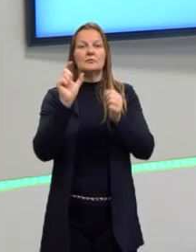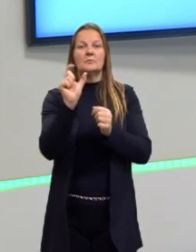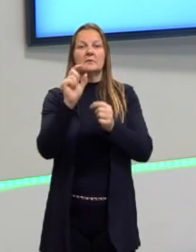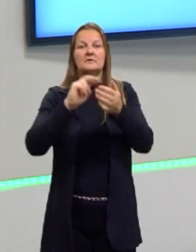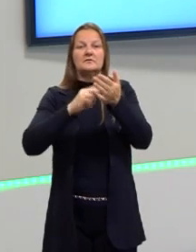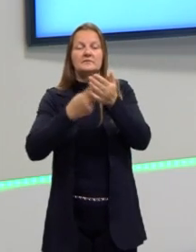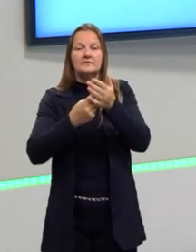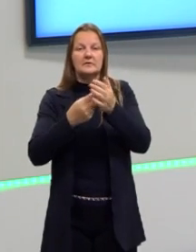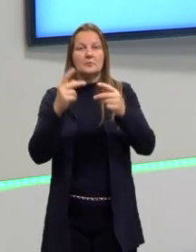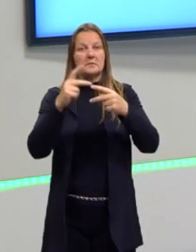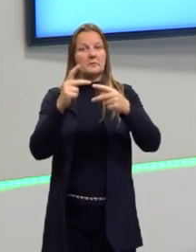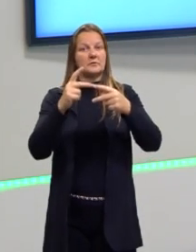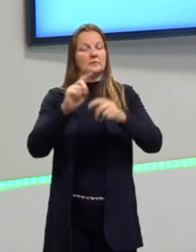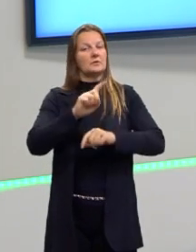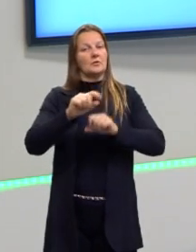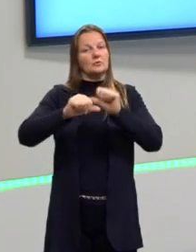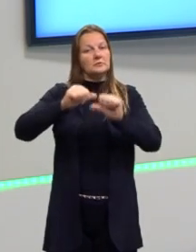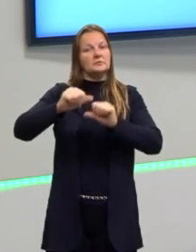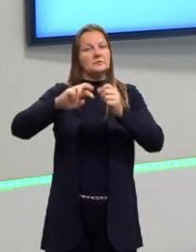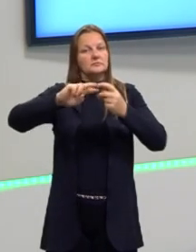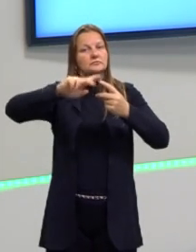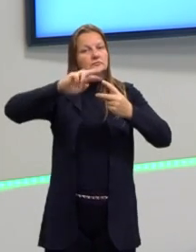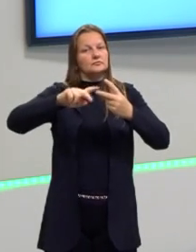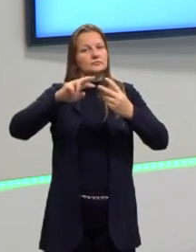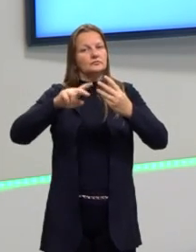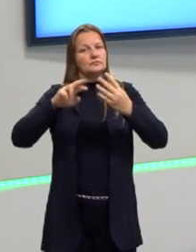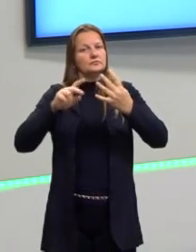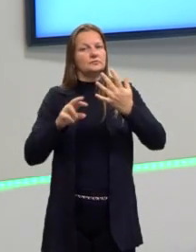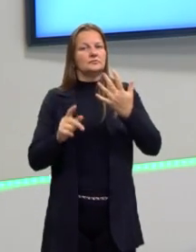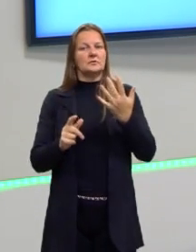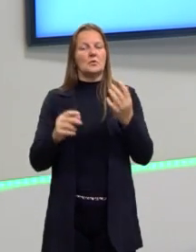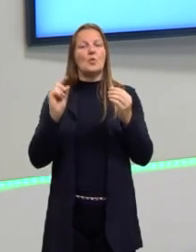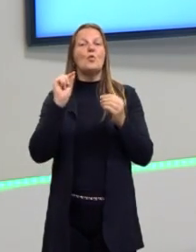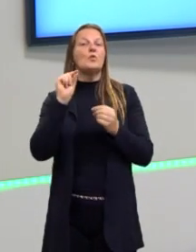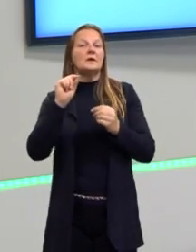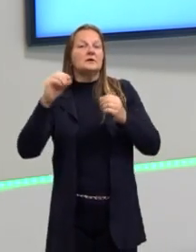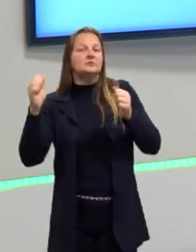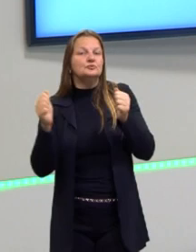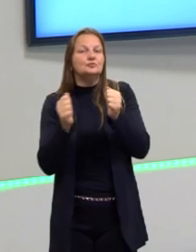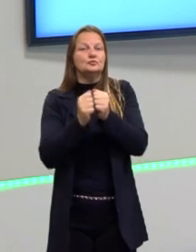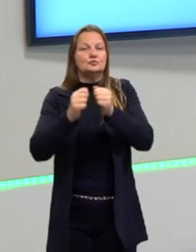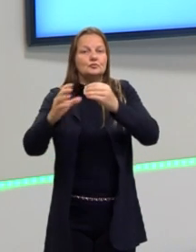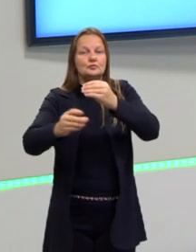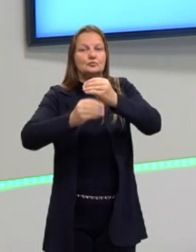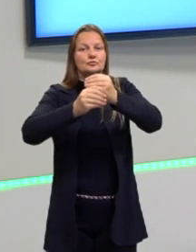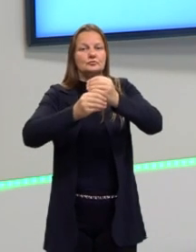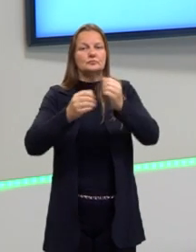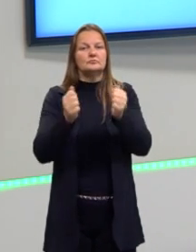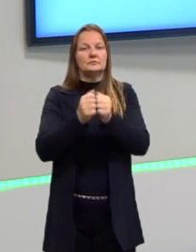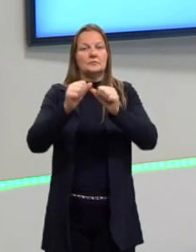Elas têm n traduções porque vai sempre dependendo do que vem junto a elas ok